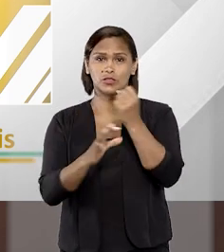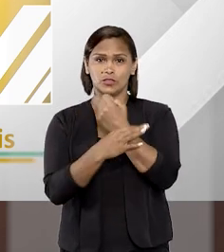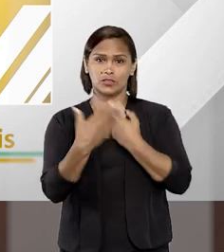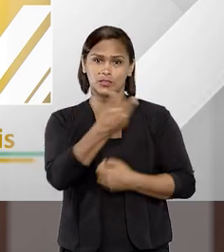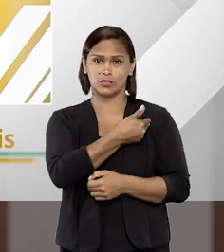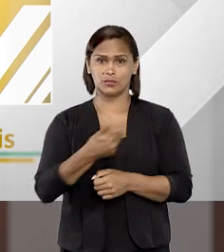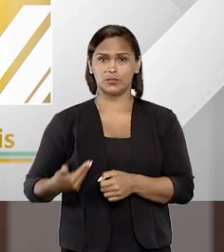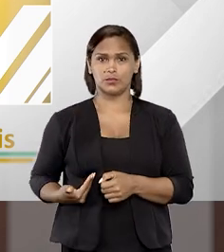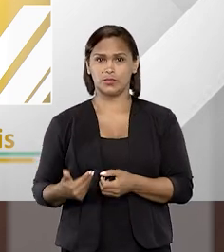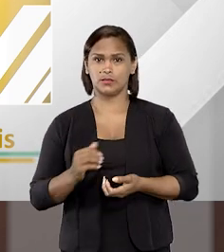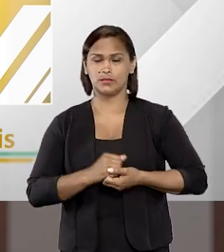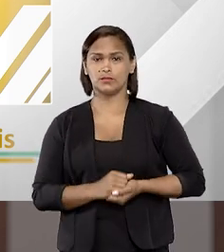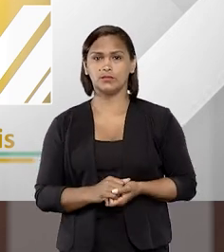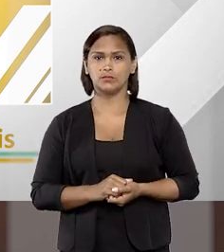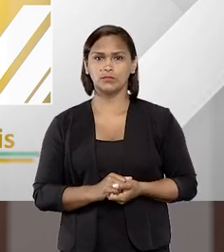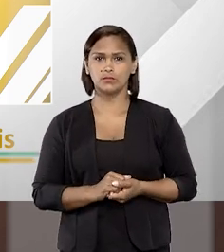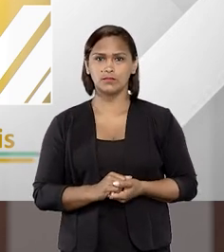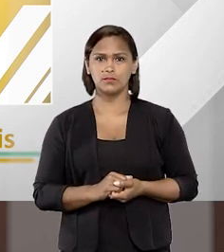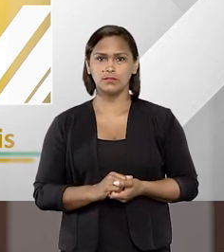pública